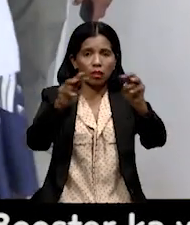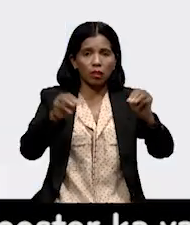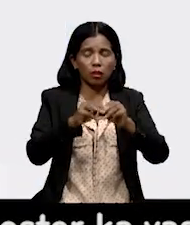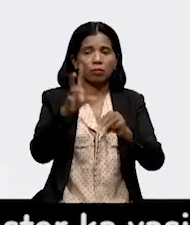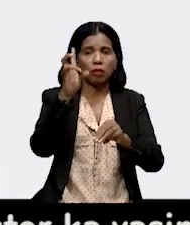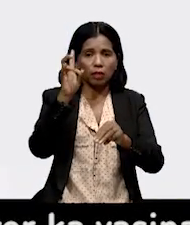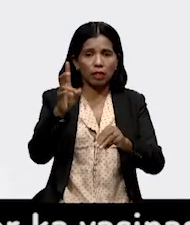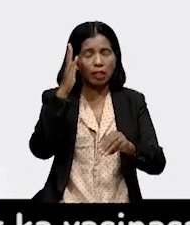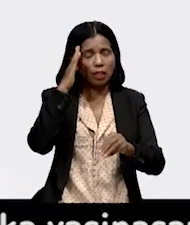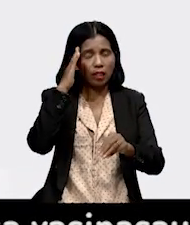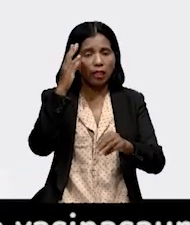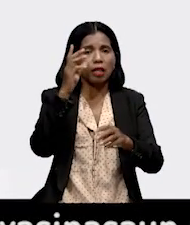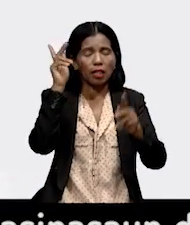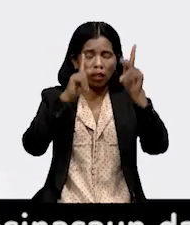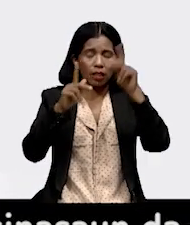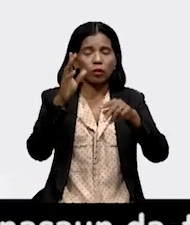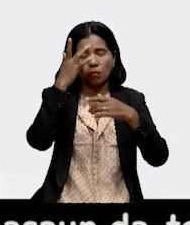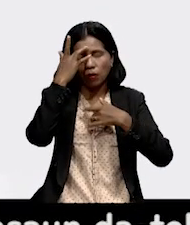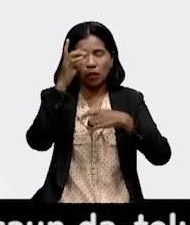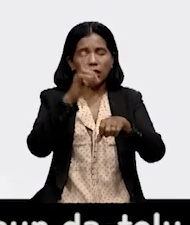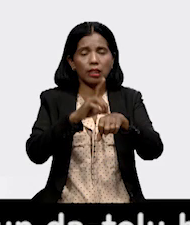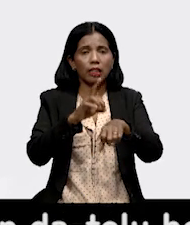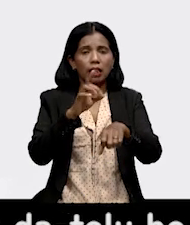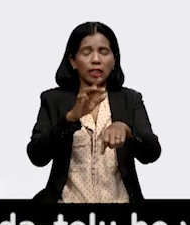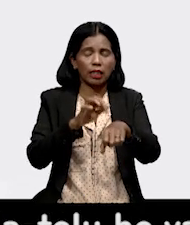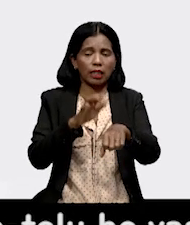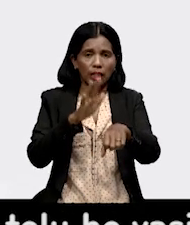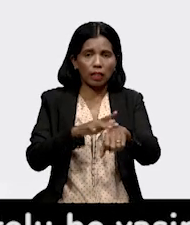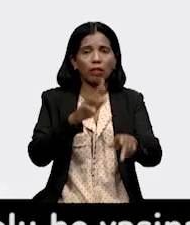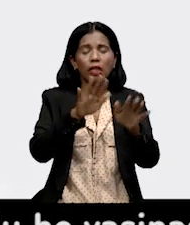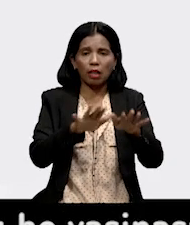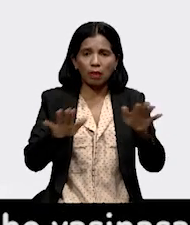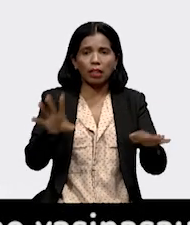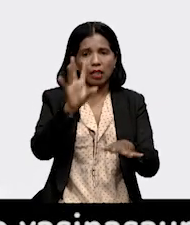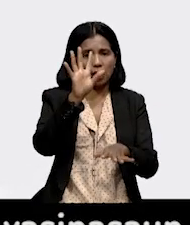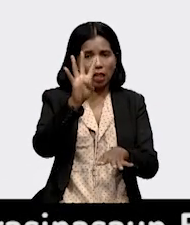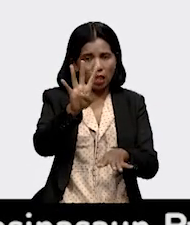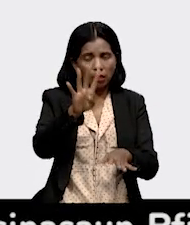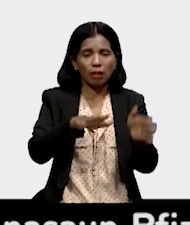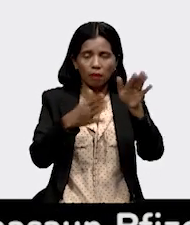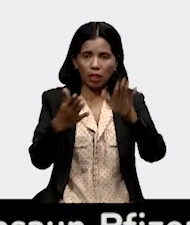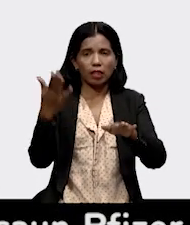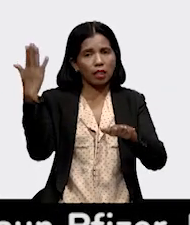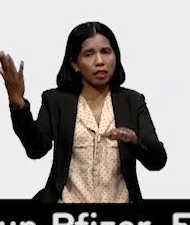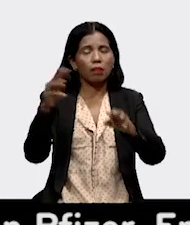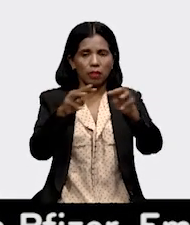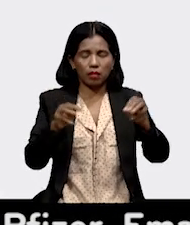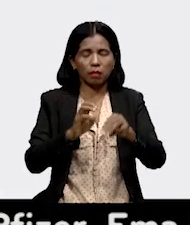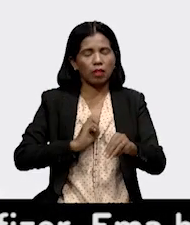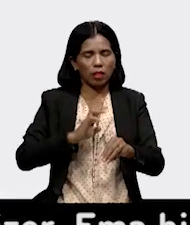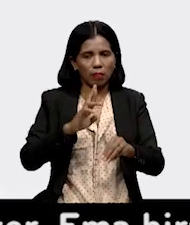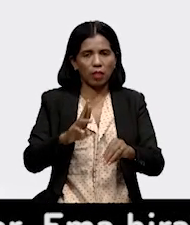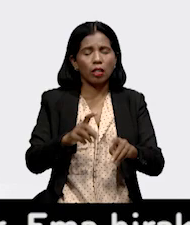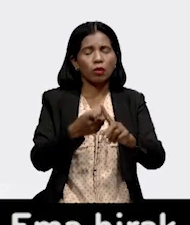dengue no Labarek Nainhat, Maclacon Vida e a Município Hermera. Husi Município Hito, né, dilema caso dengue as, no né, pessoal saúde